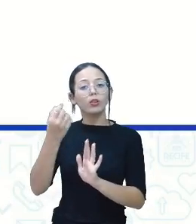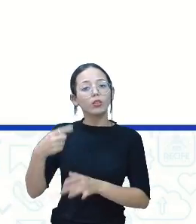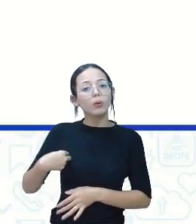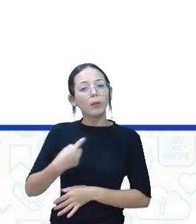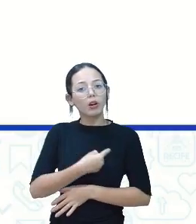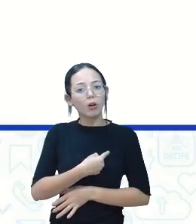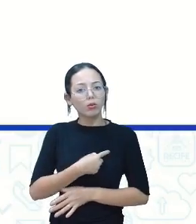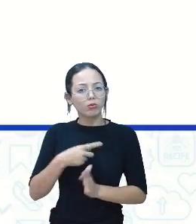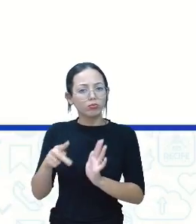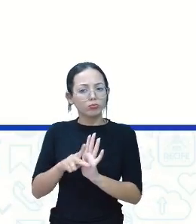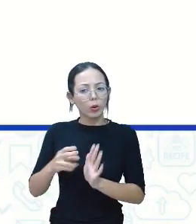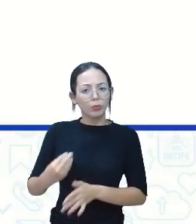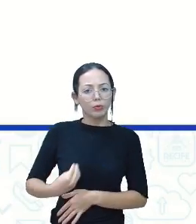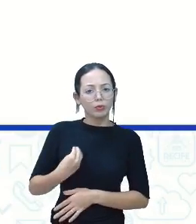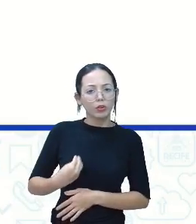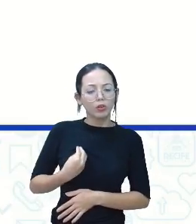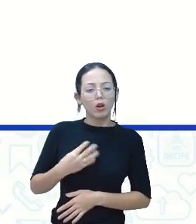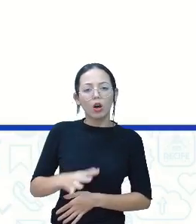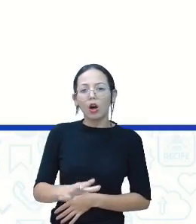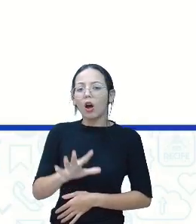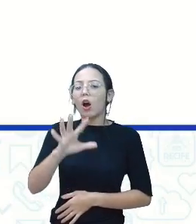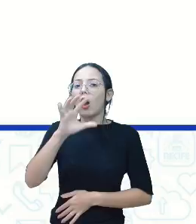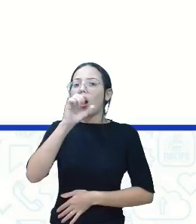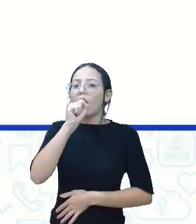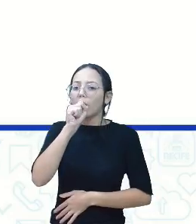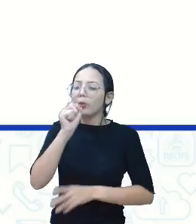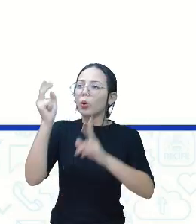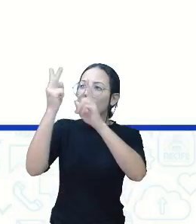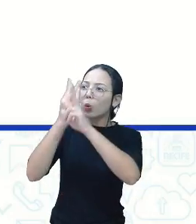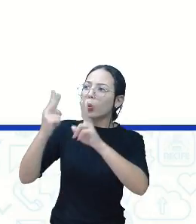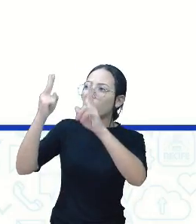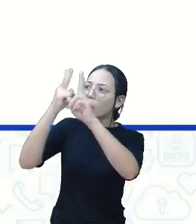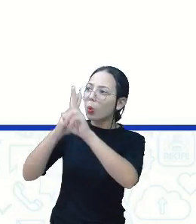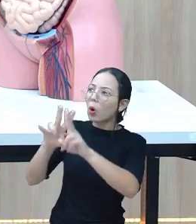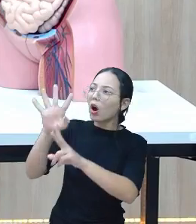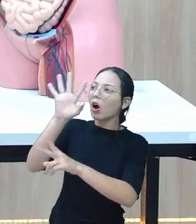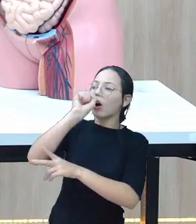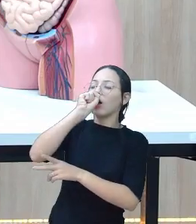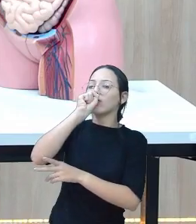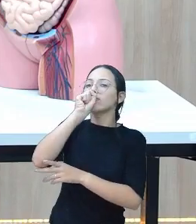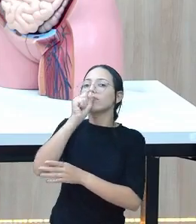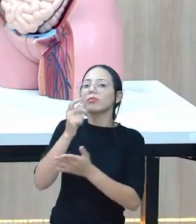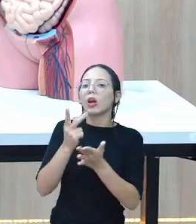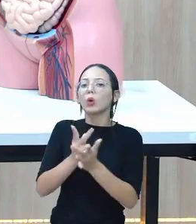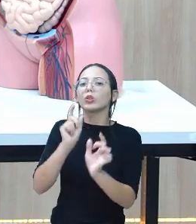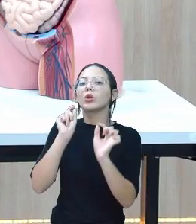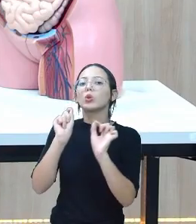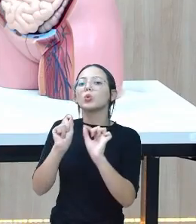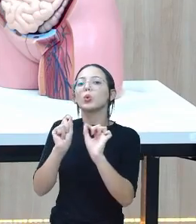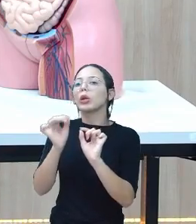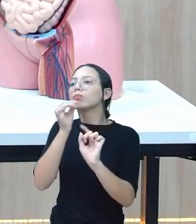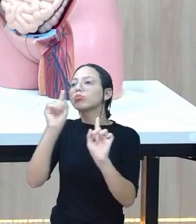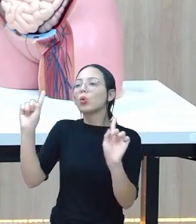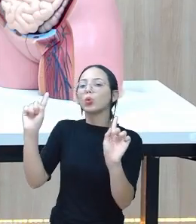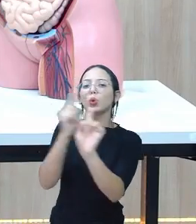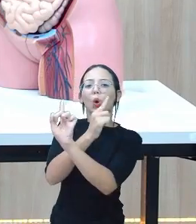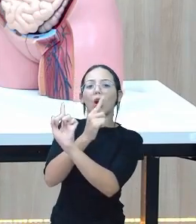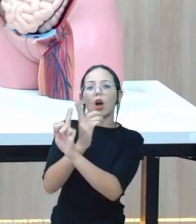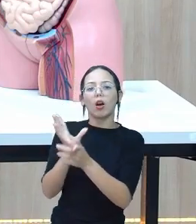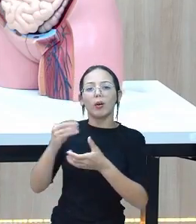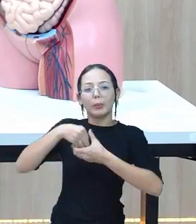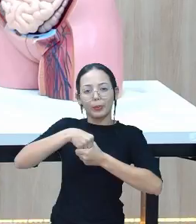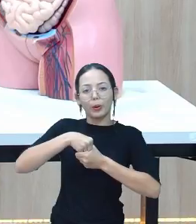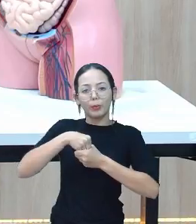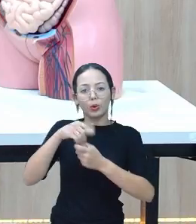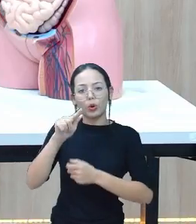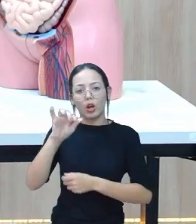nós seres vivos. Inspiramos o ar e o ar acontece as trocas gasosas no interior